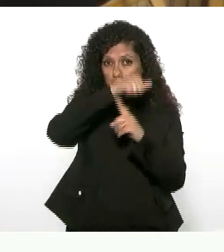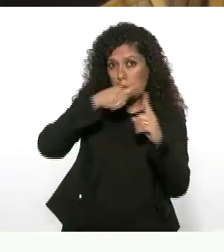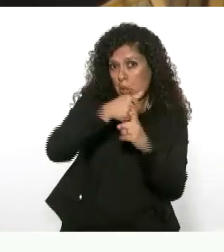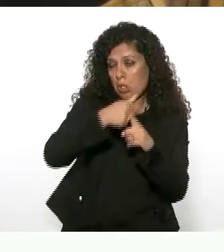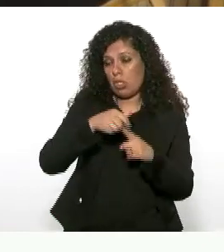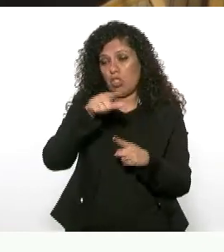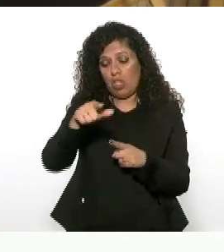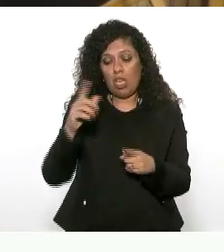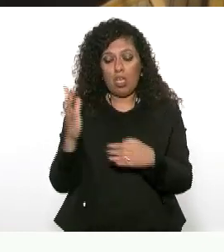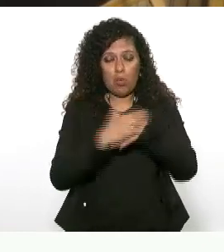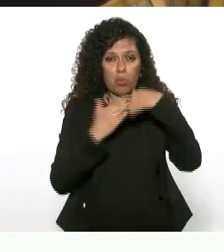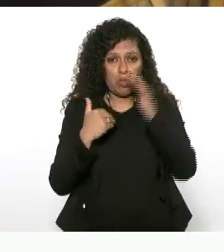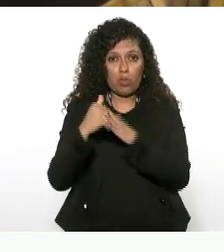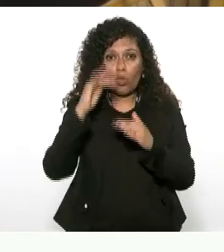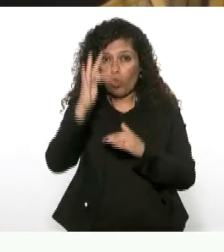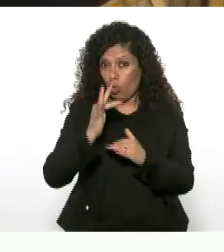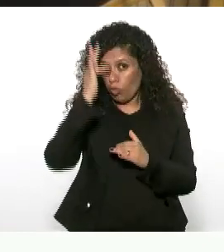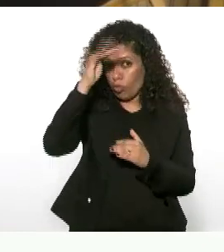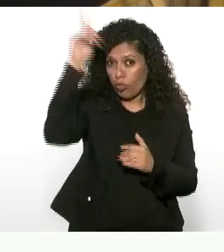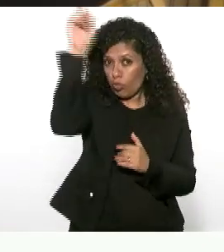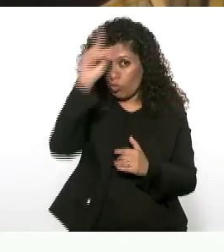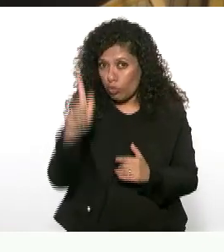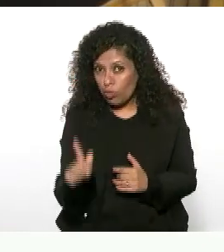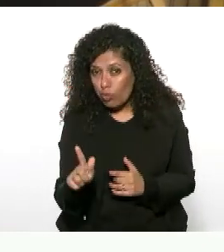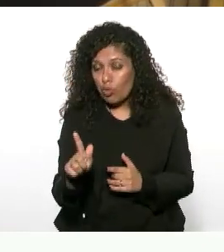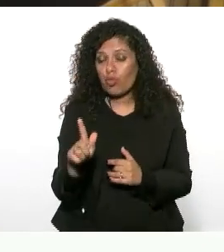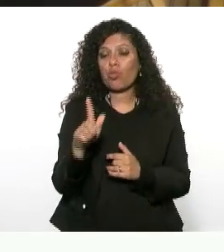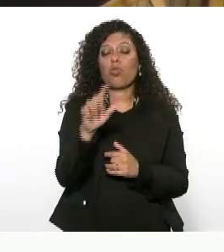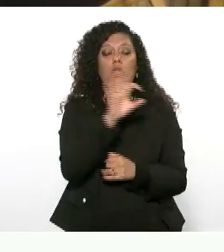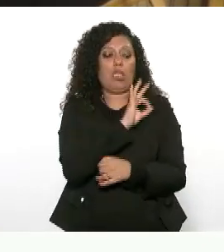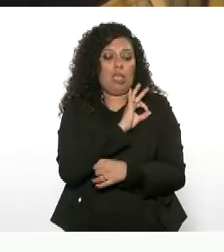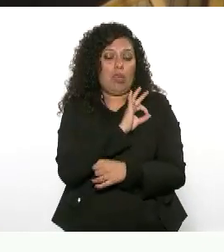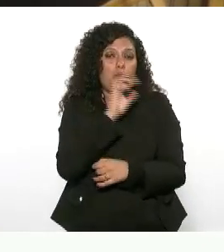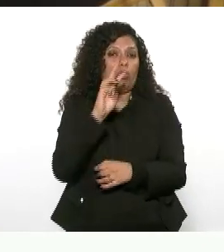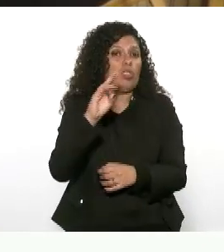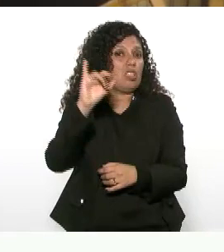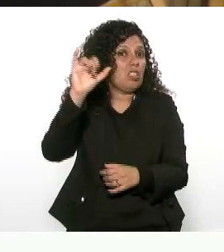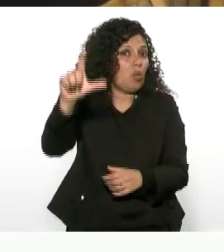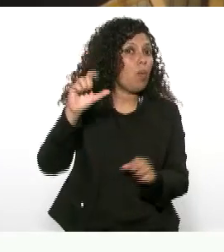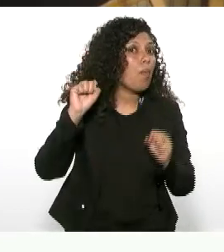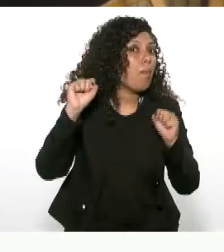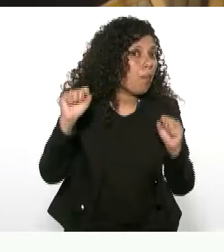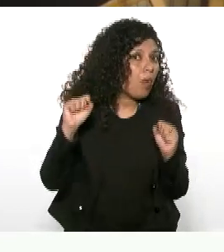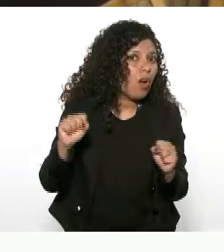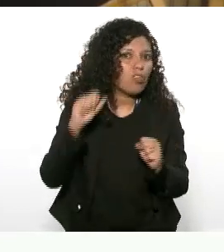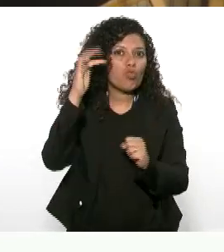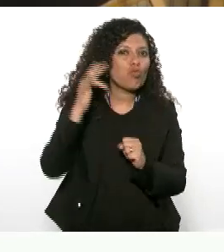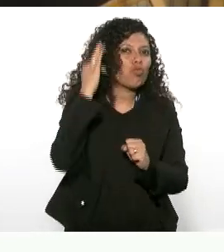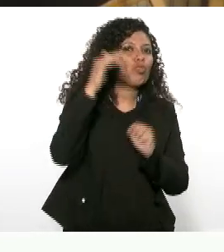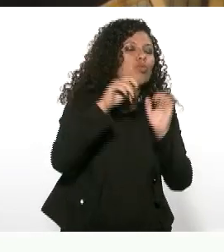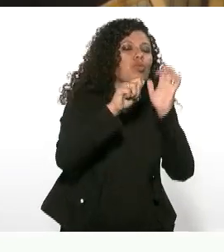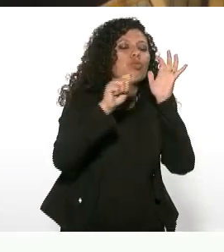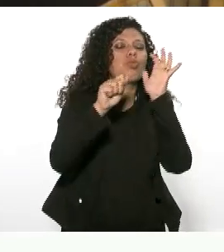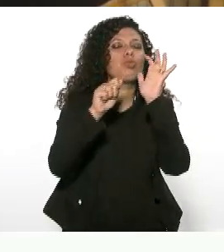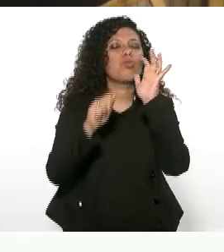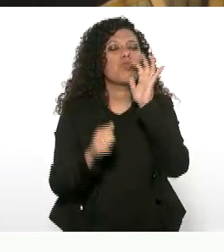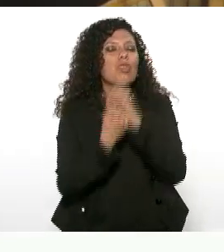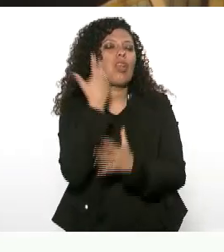um grande gestor futuramente da Polícia Civil e vai poder criar projetos para a